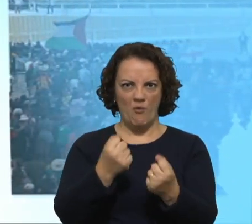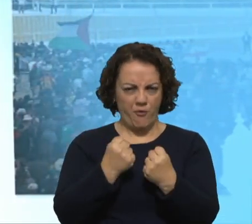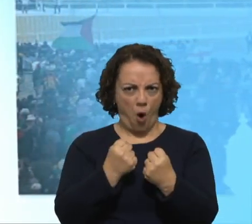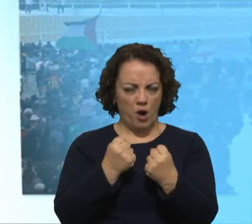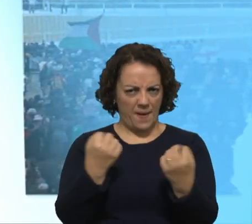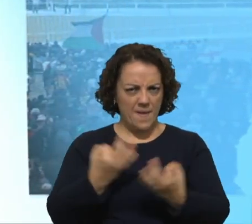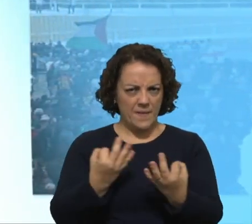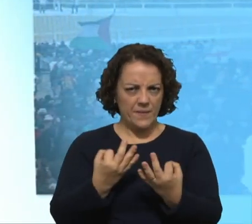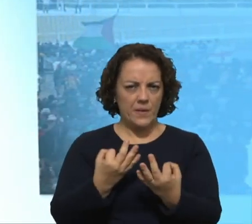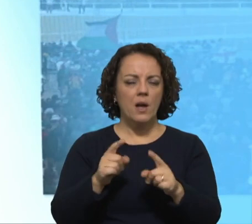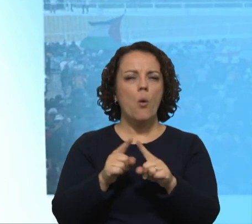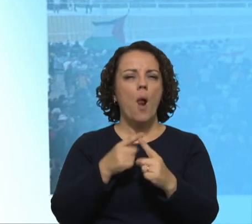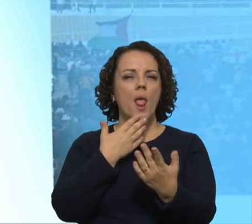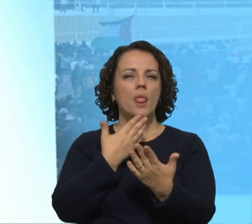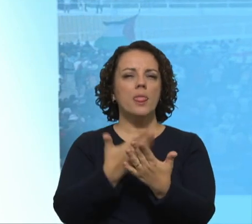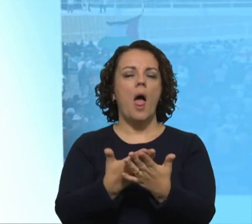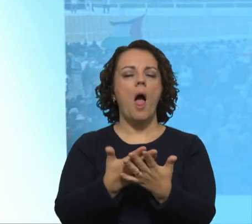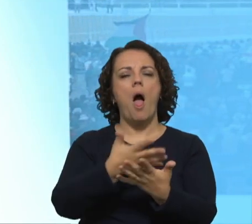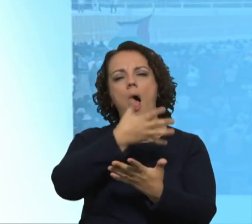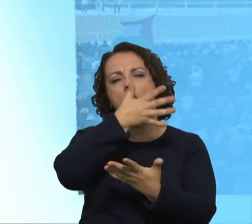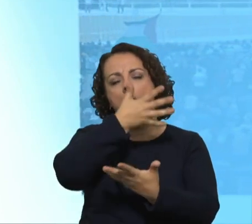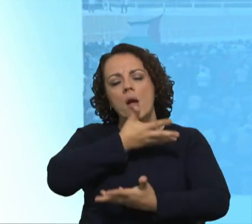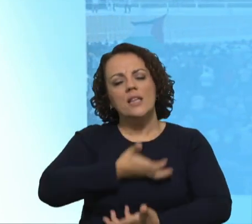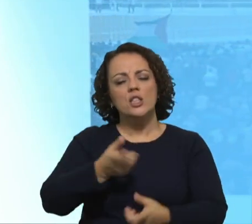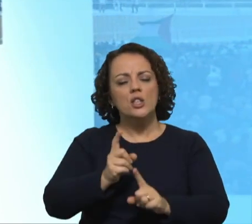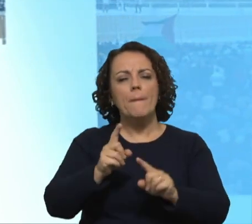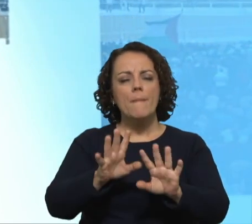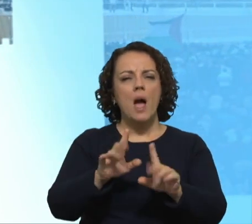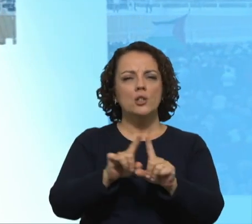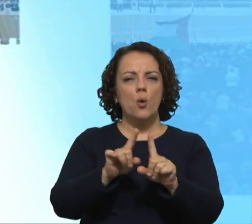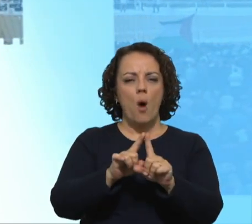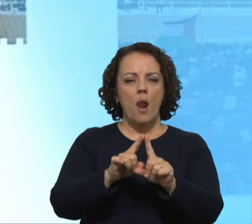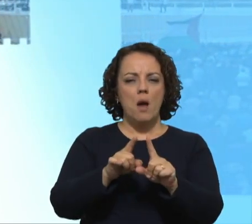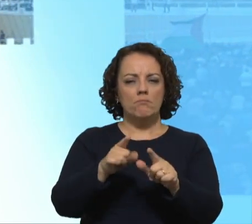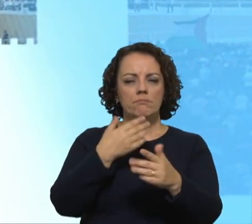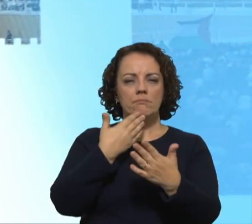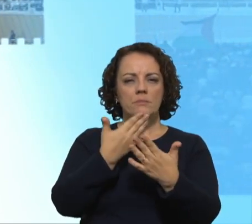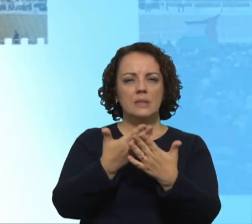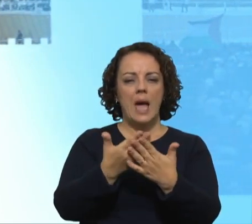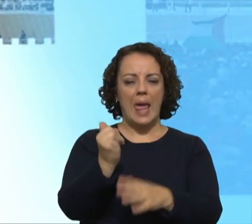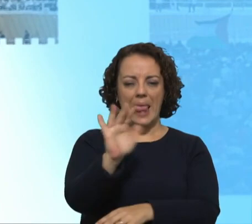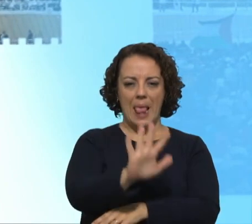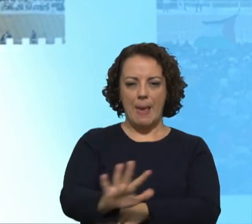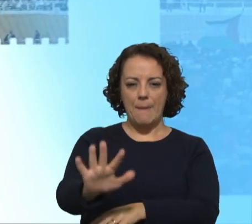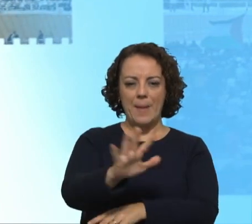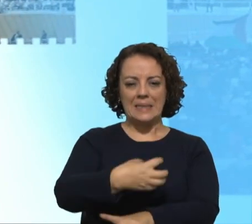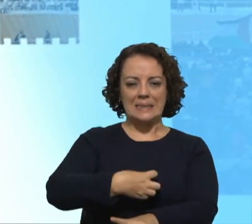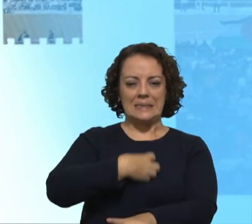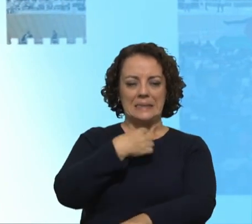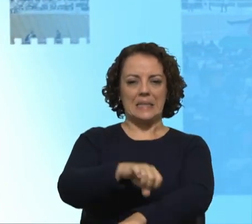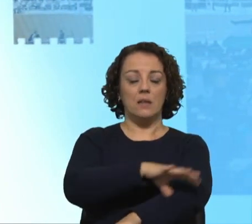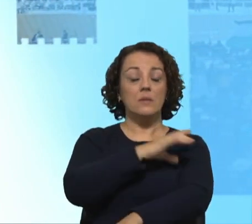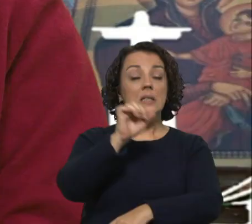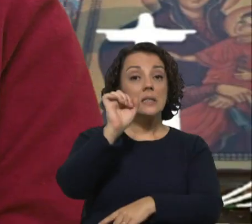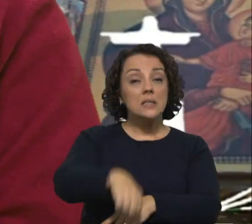realça esta dimensão, não direi dramática, mas um cunho de fortalecimento da própria imagem que se transmite. Sim, porque tudo aquilo que se viu ali, na